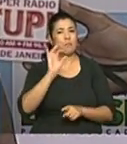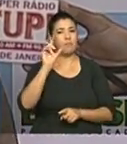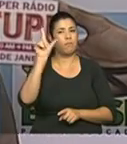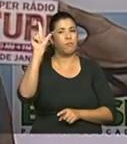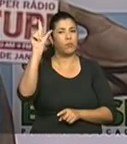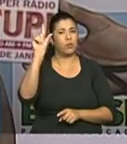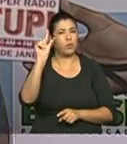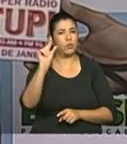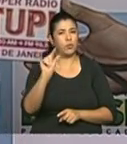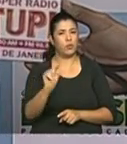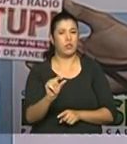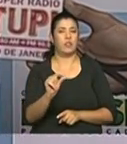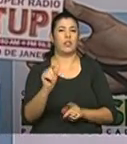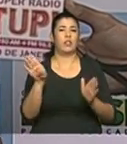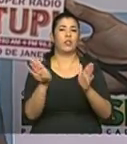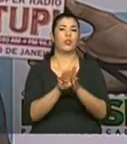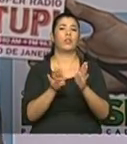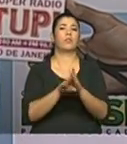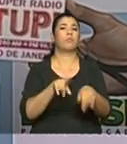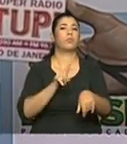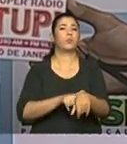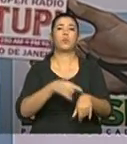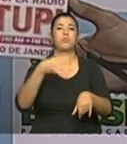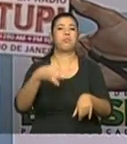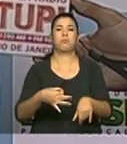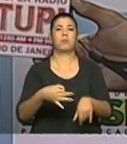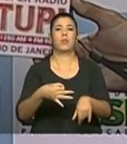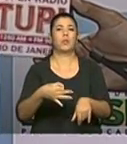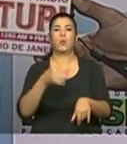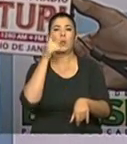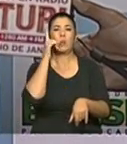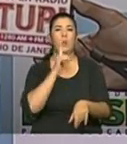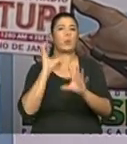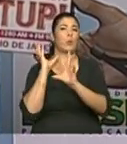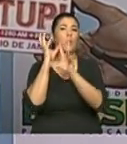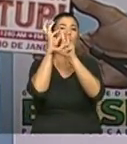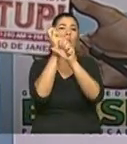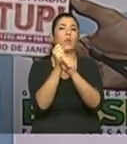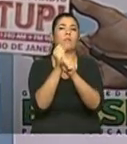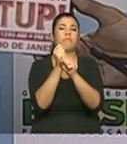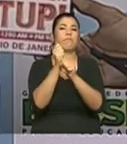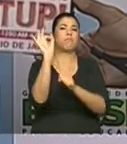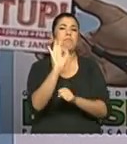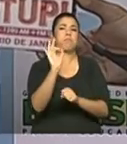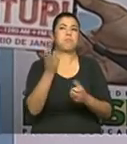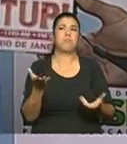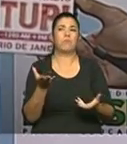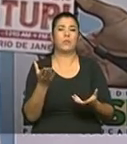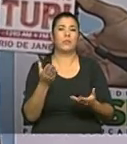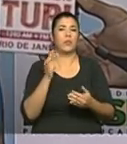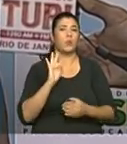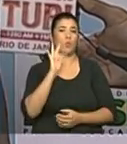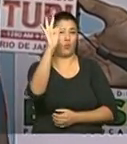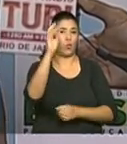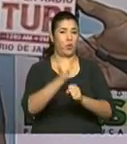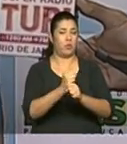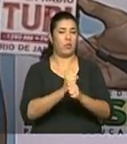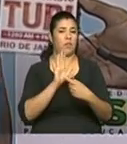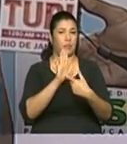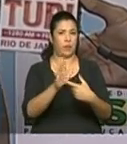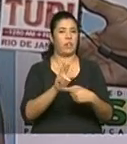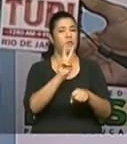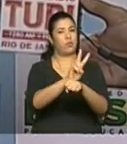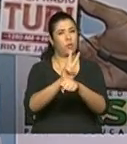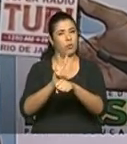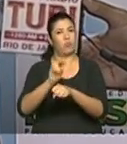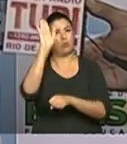para que a gente possa chegar num prazo que eu não consigo calcular agora, mas que os próximos anos vão mostrar para a gente, há uma situação de controle